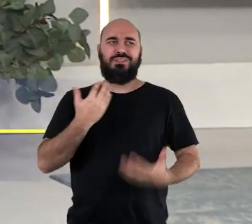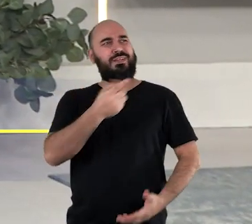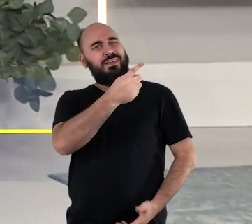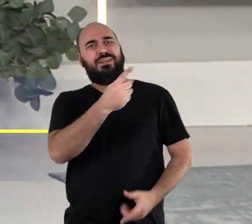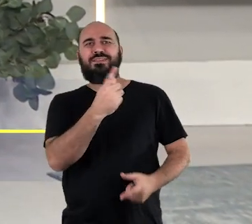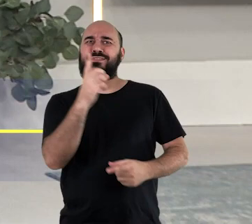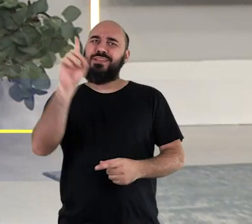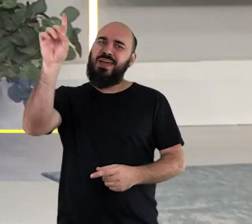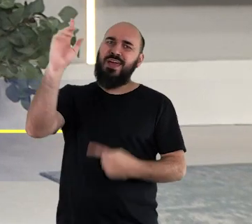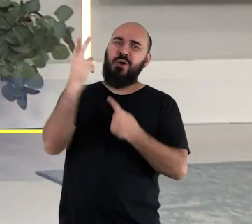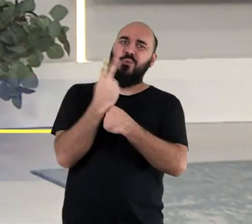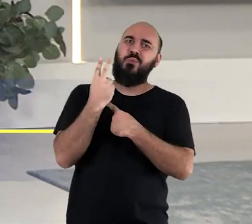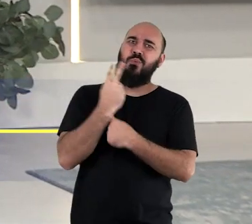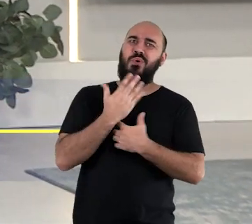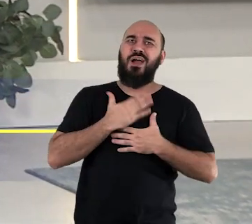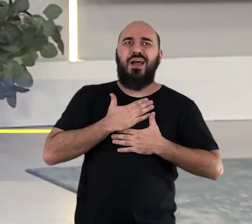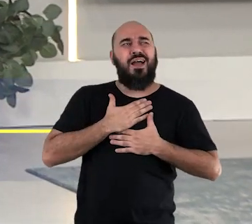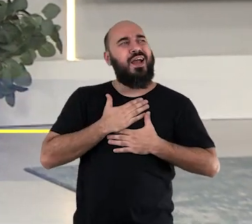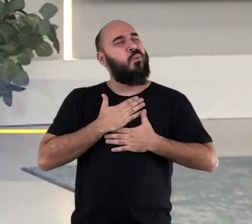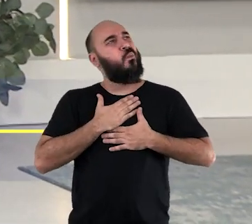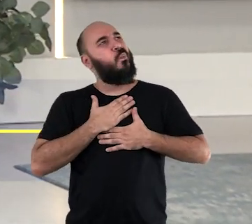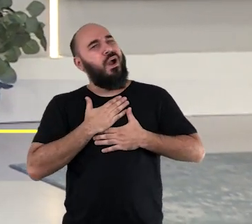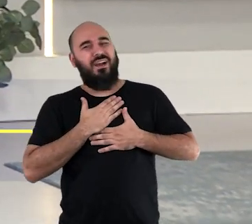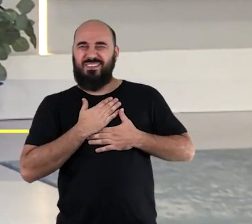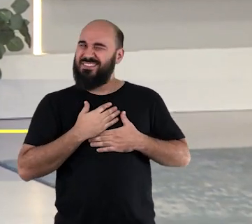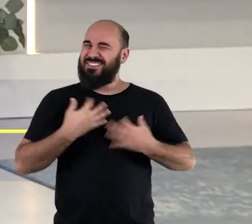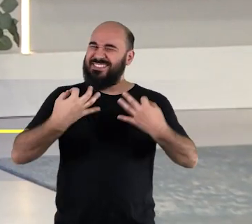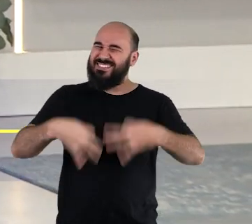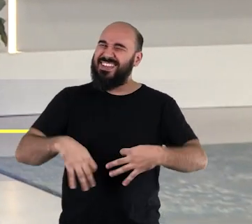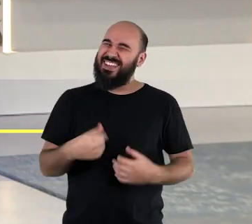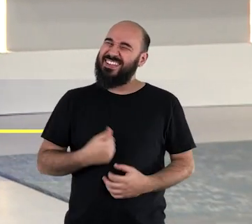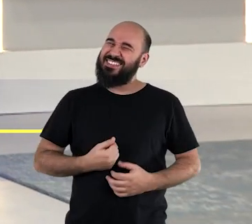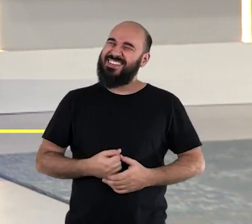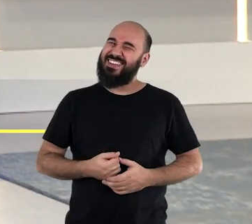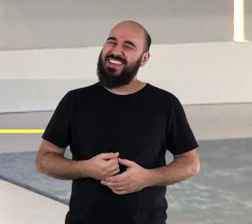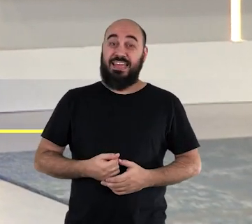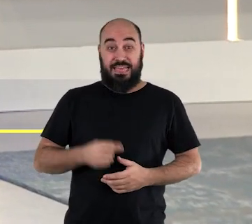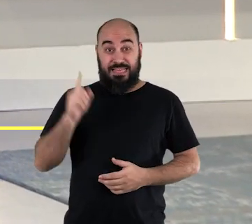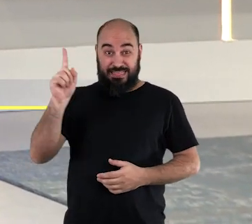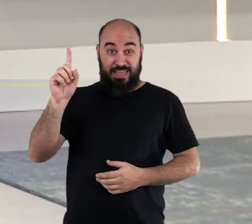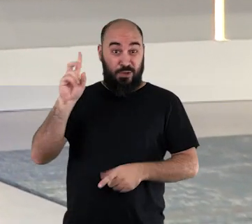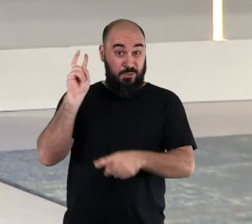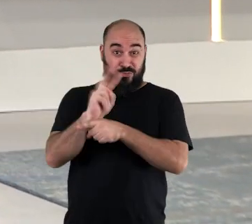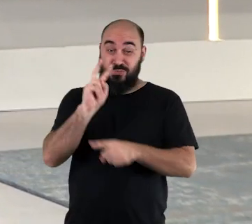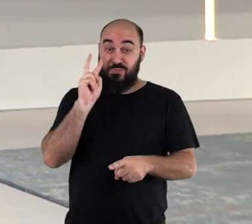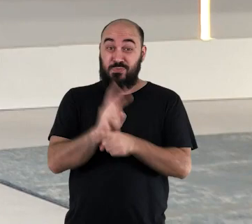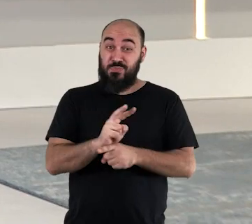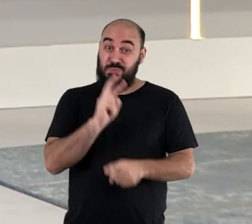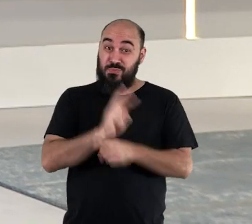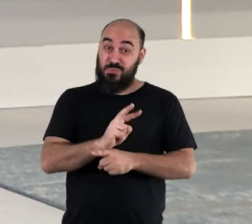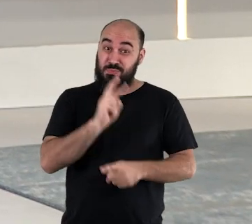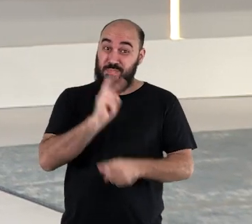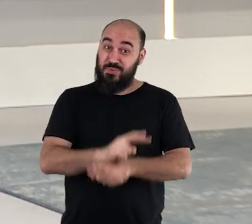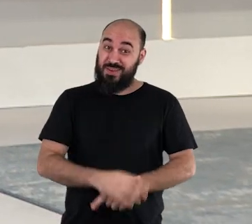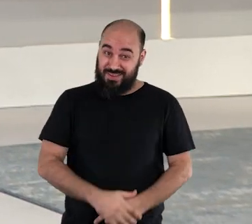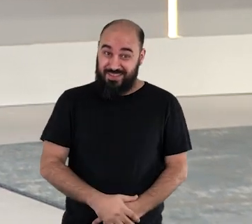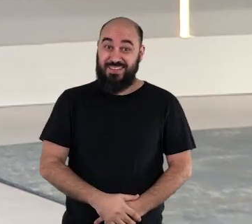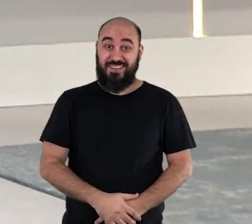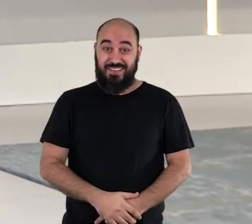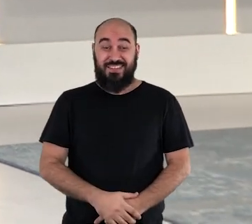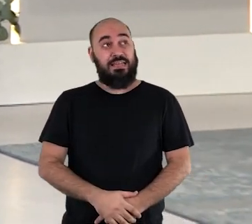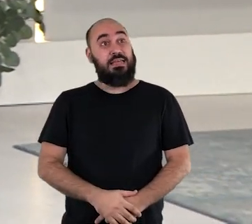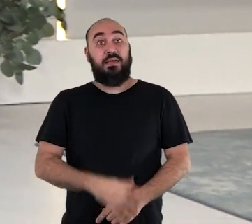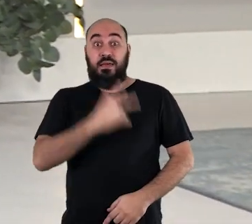ali escondido, longe dos homens, ele estava sendo protegido e cuidado por Deus. Estava